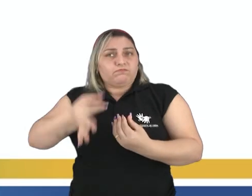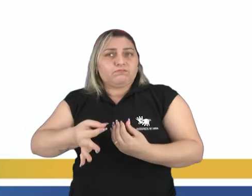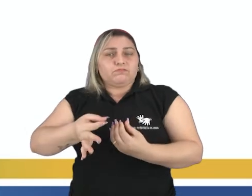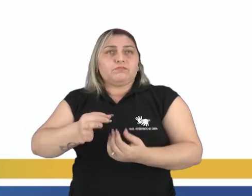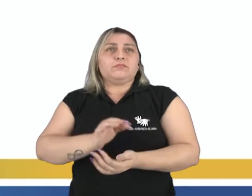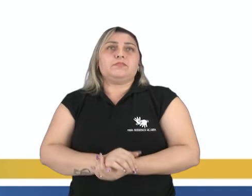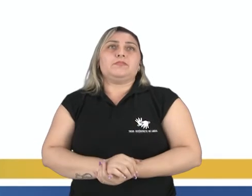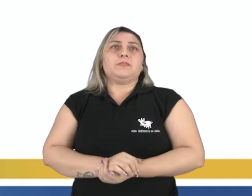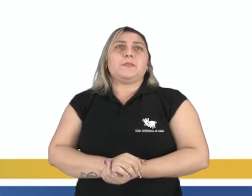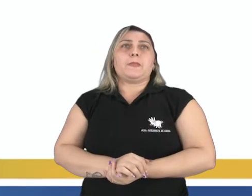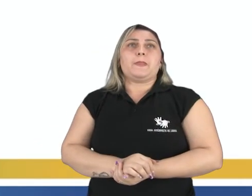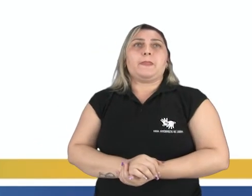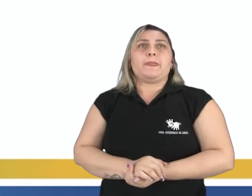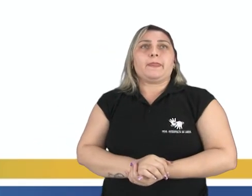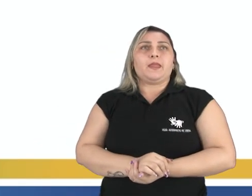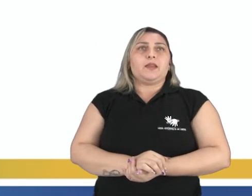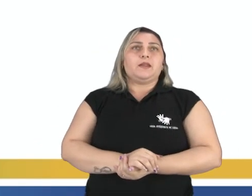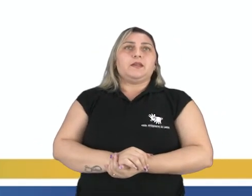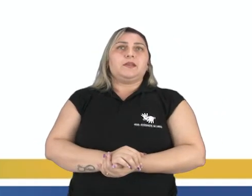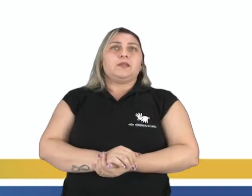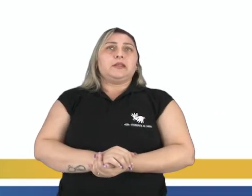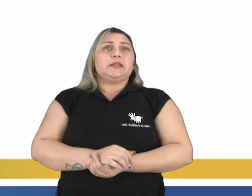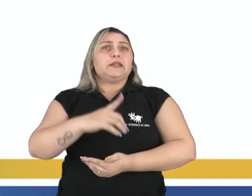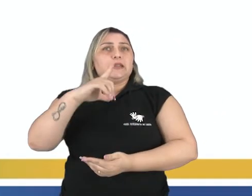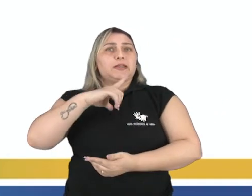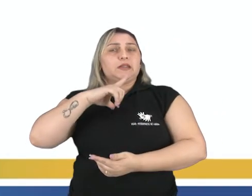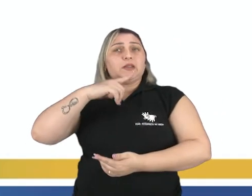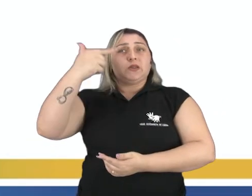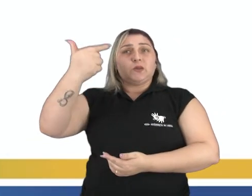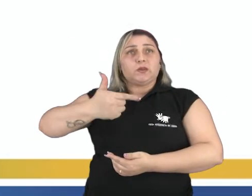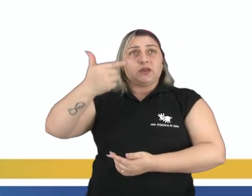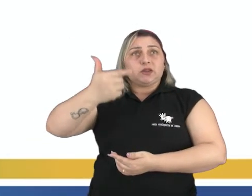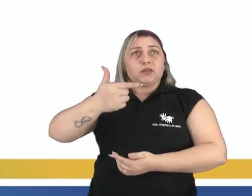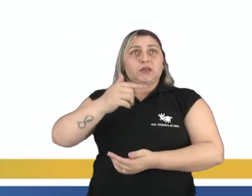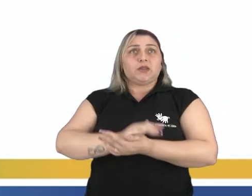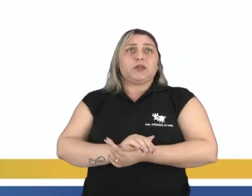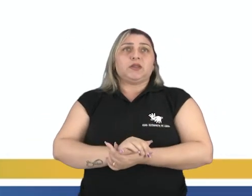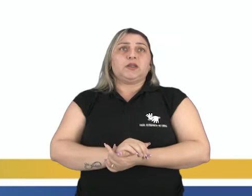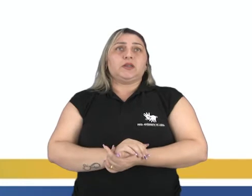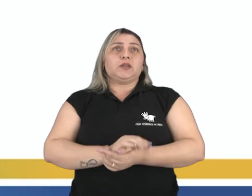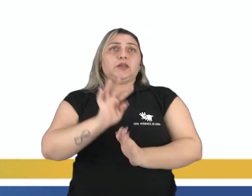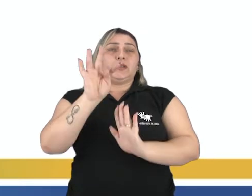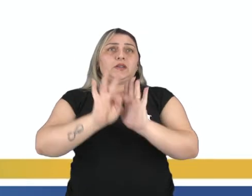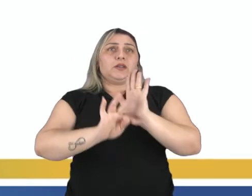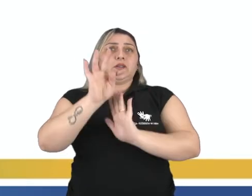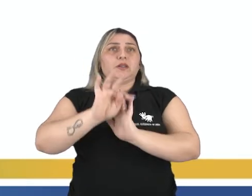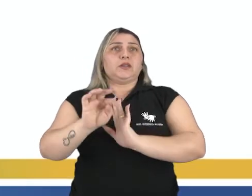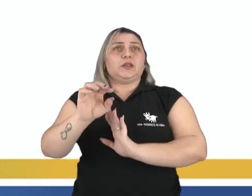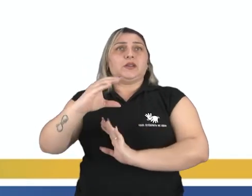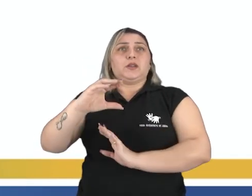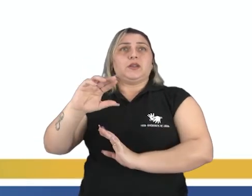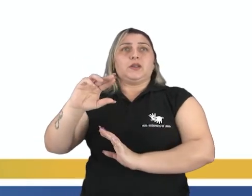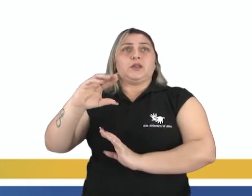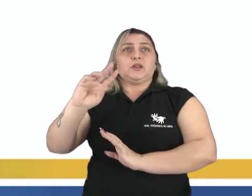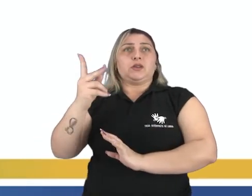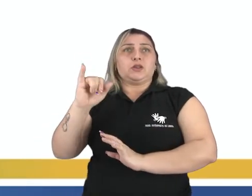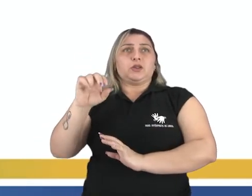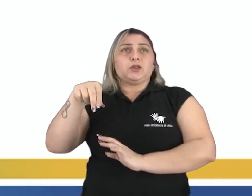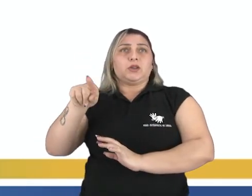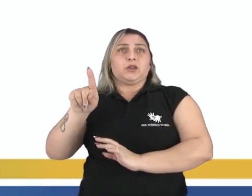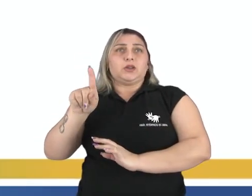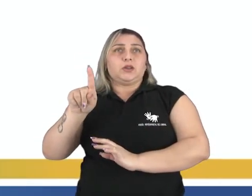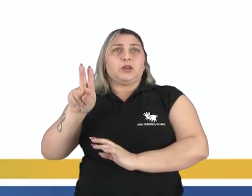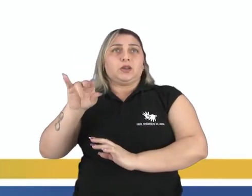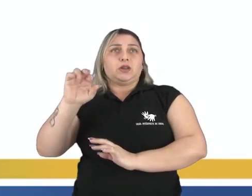né não está presente aí nós temos também aqui a questão dois um texto chamado Chiquinho Azevedo do